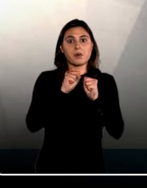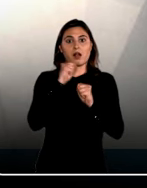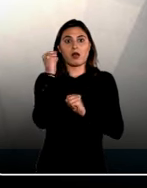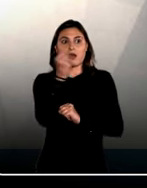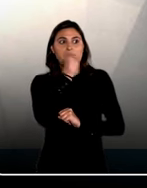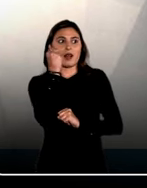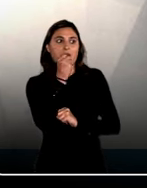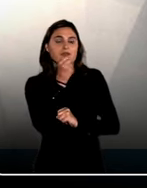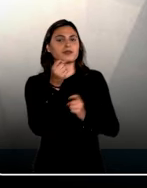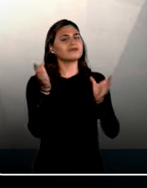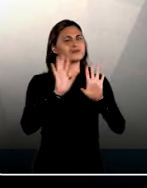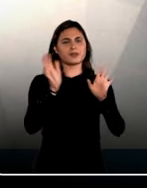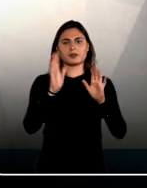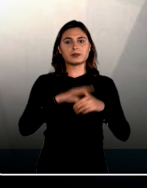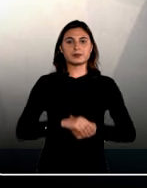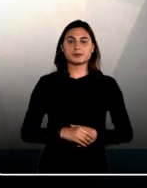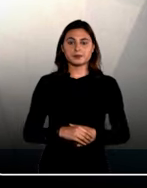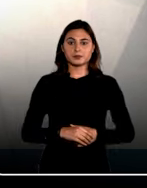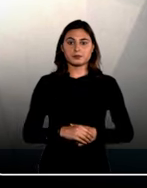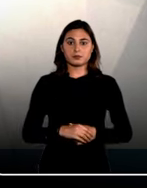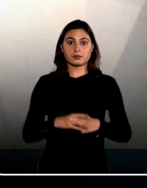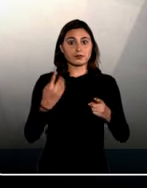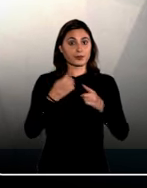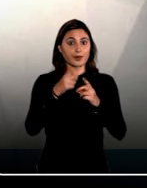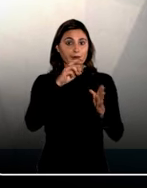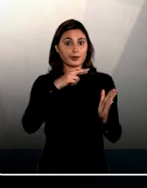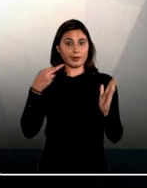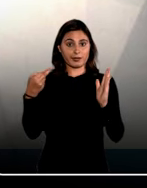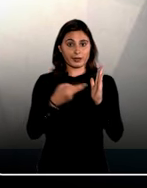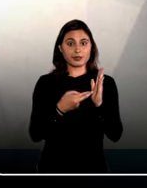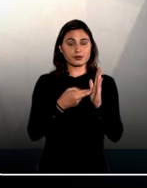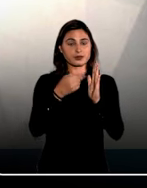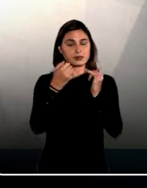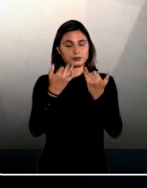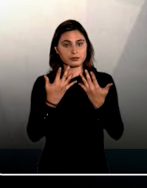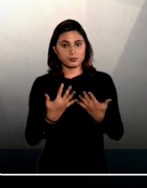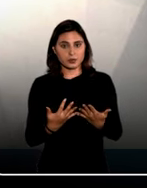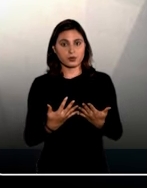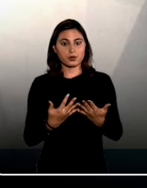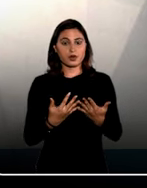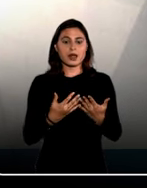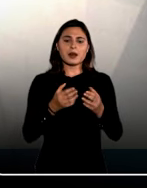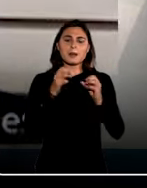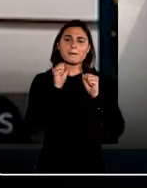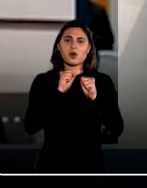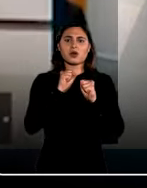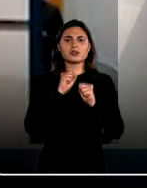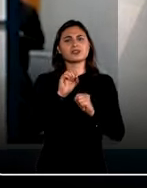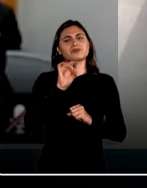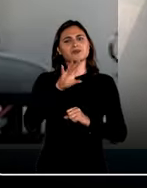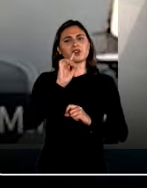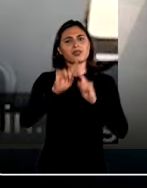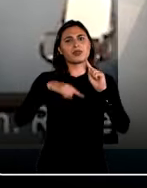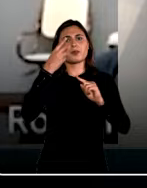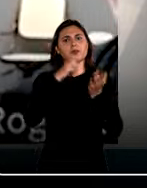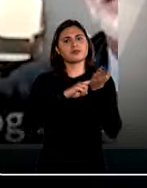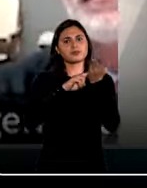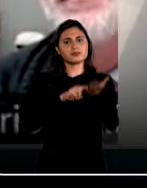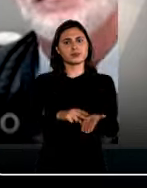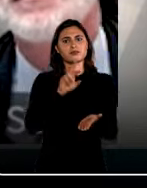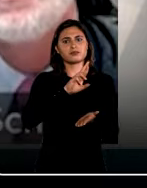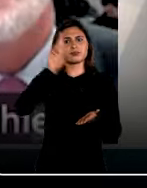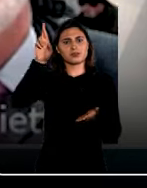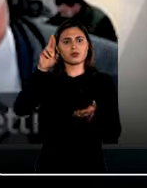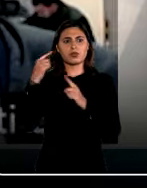inépcia da queixa isso porque de acordo com o relator tal ato apenas levaria a posterior intimação do